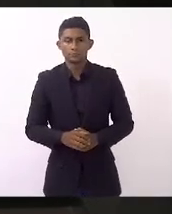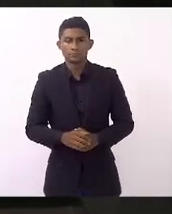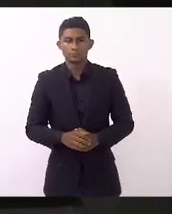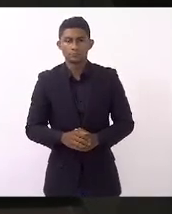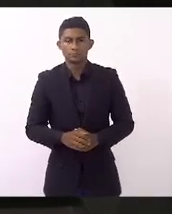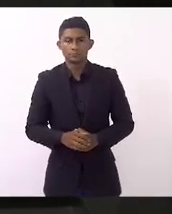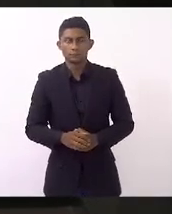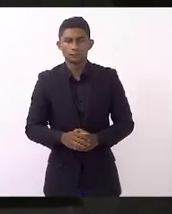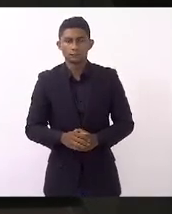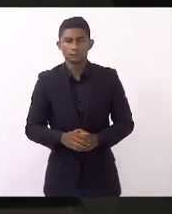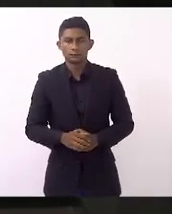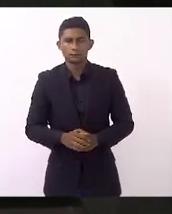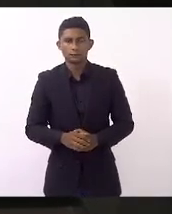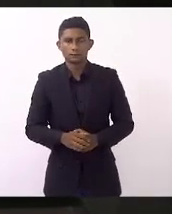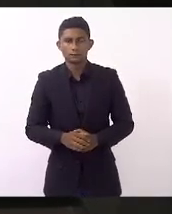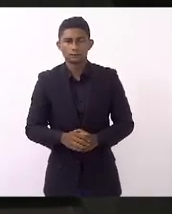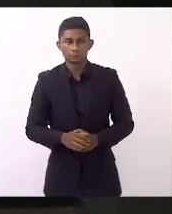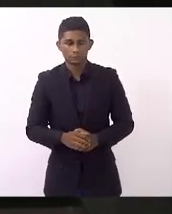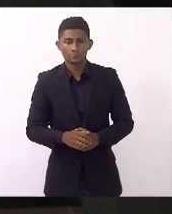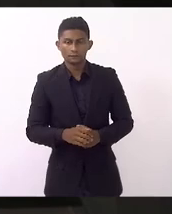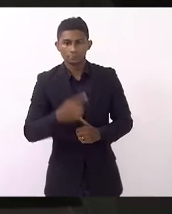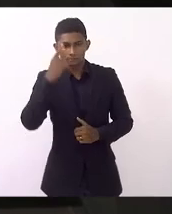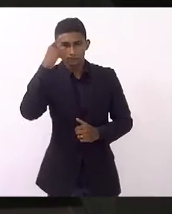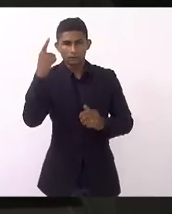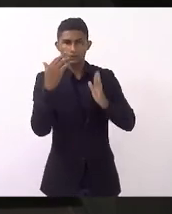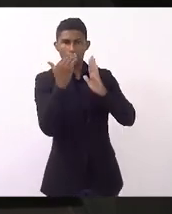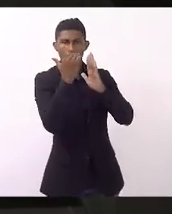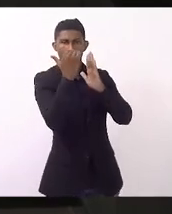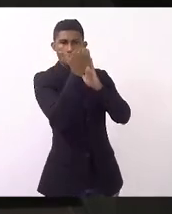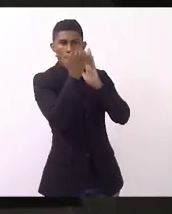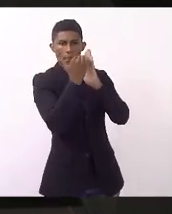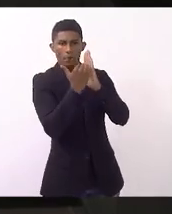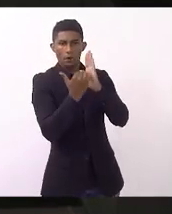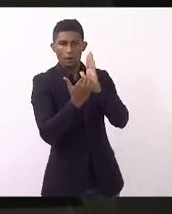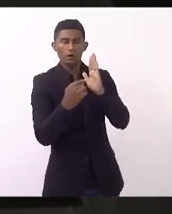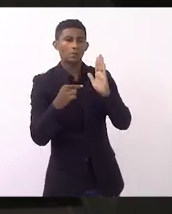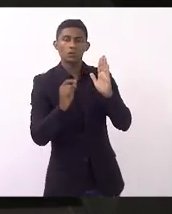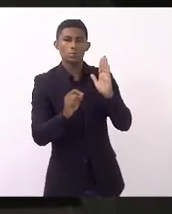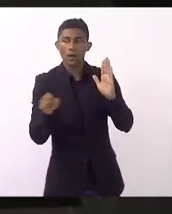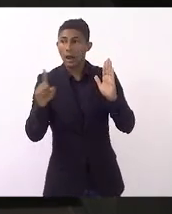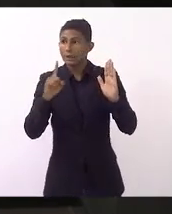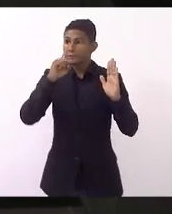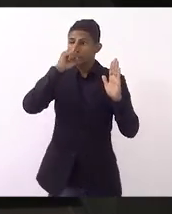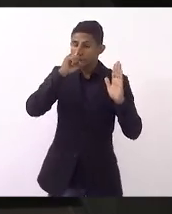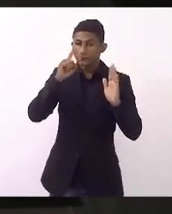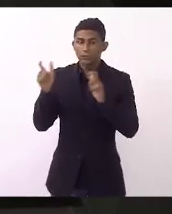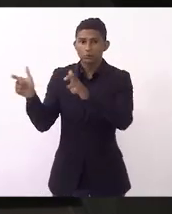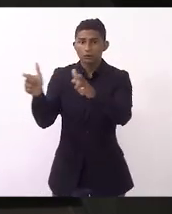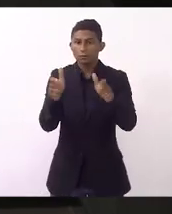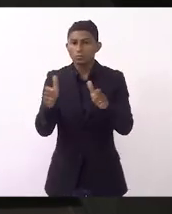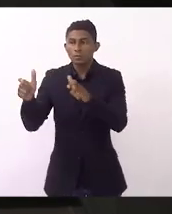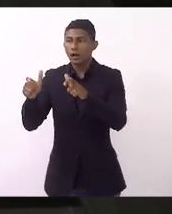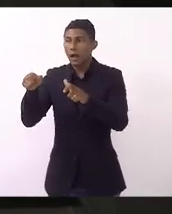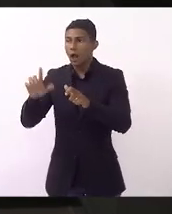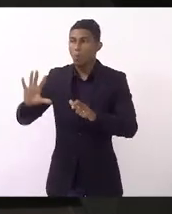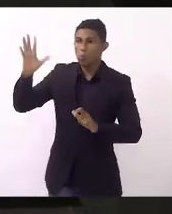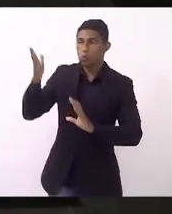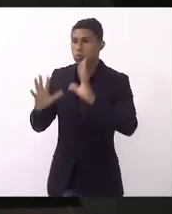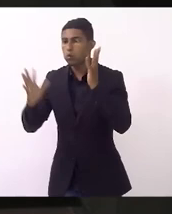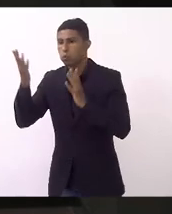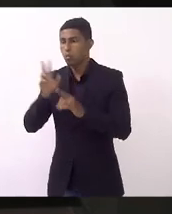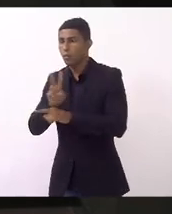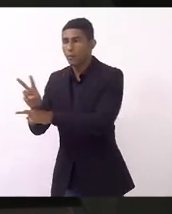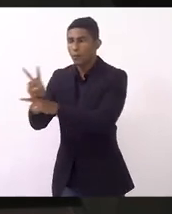que é a rubrica relacionada ao Programa de Resposta ao Risco e Recuperação de Áreas Atingidas por Catástrofe, em